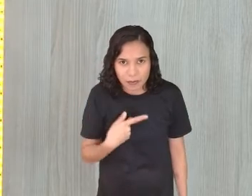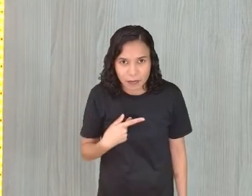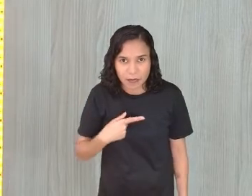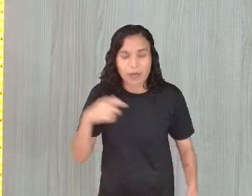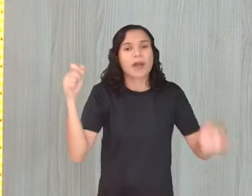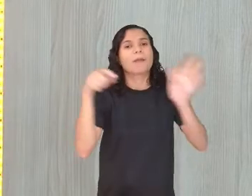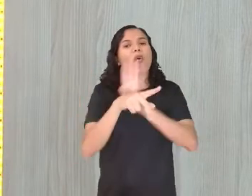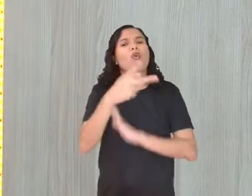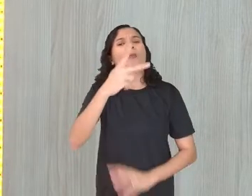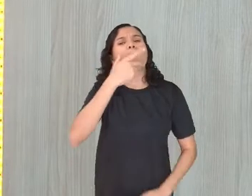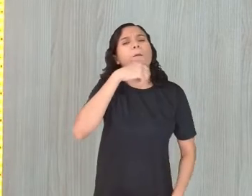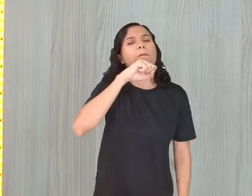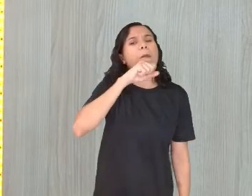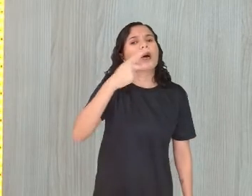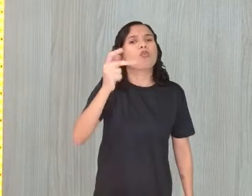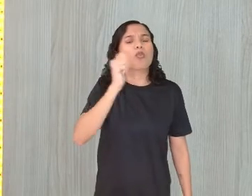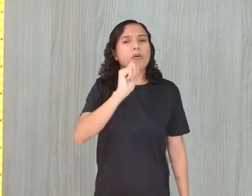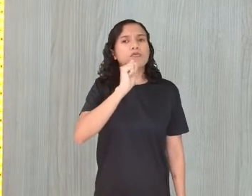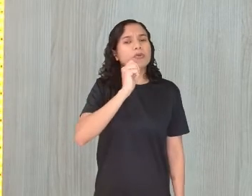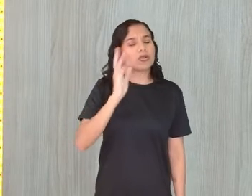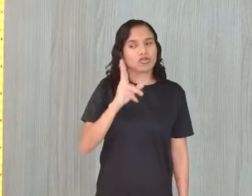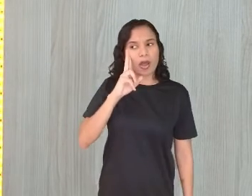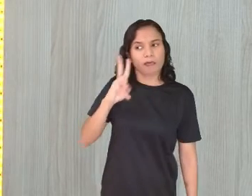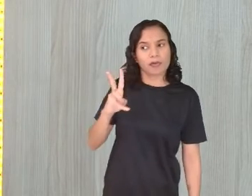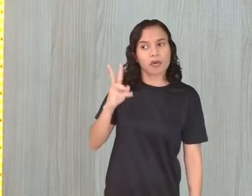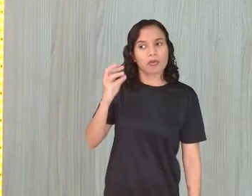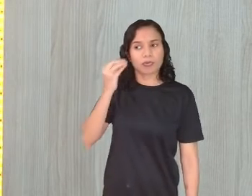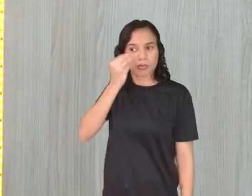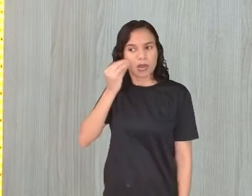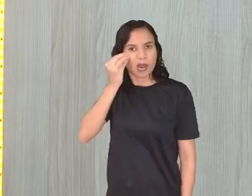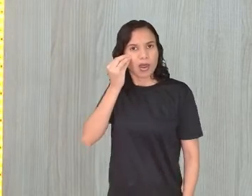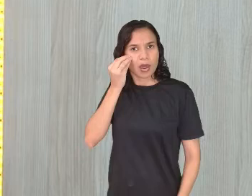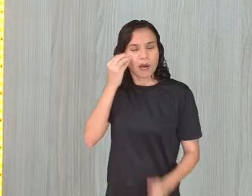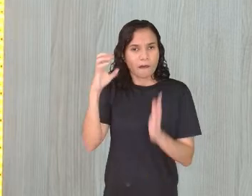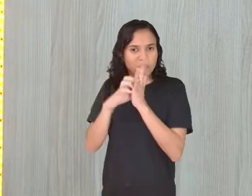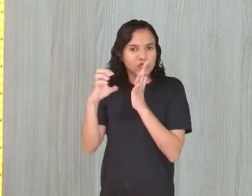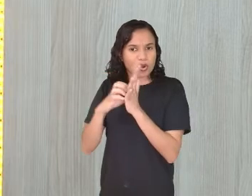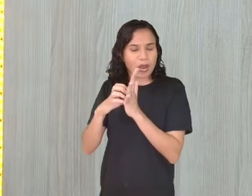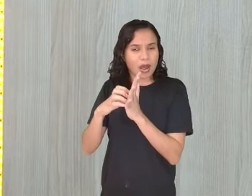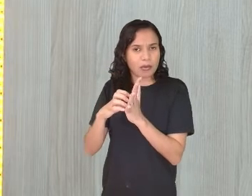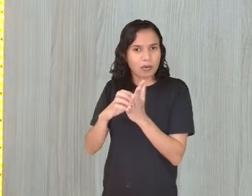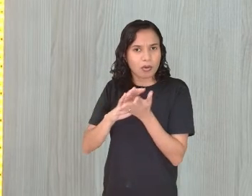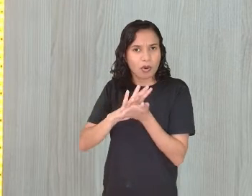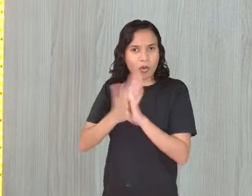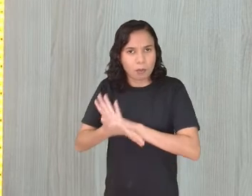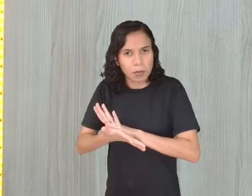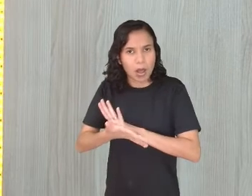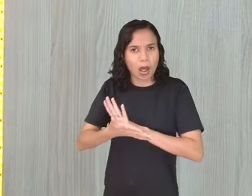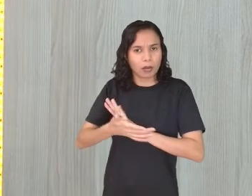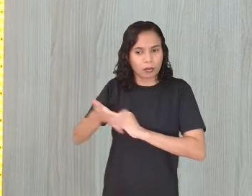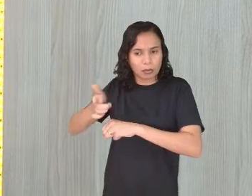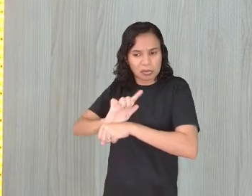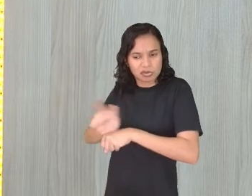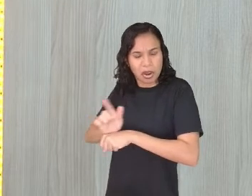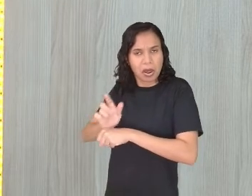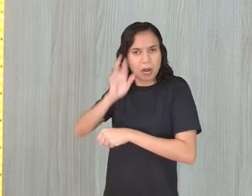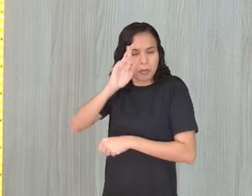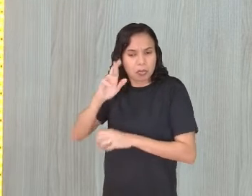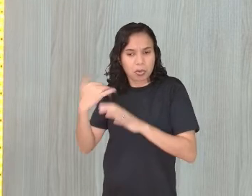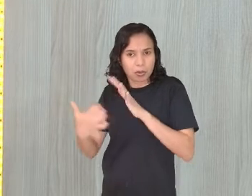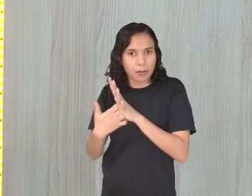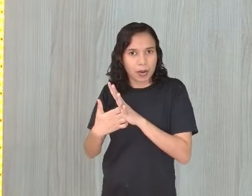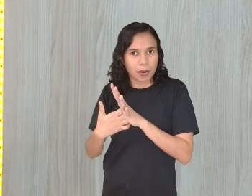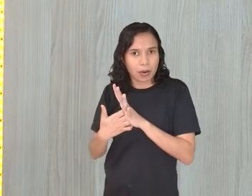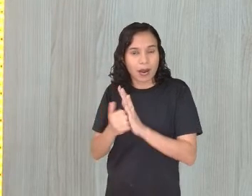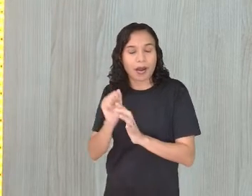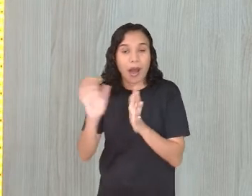pai, sua mãe, né, ou você já deve ter visto, né, algum funcionário ser maltratado por um gerente, por um dono de uma empresa. Né? Então, imagine